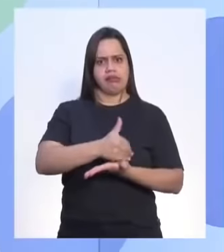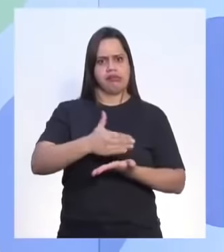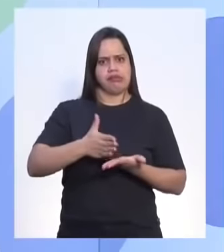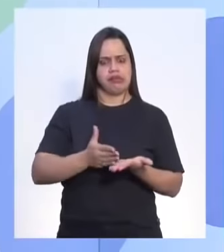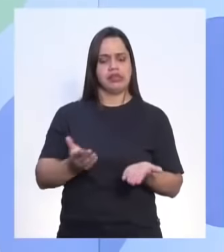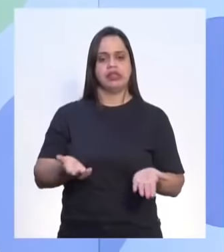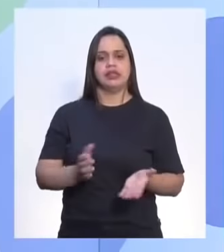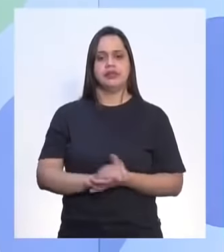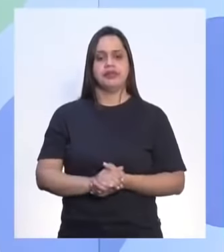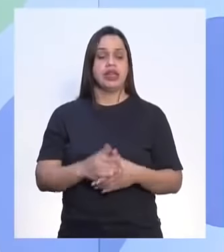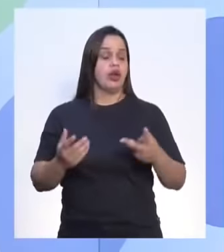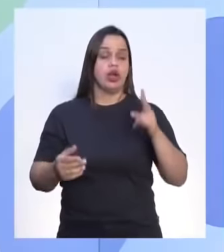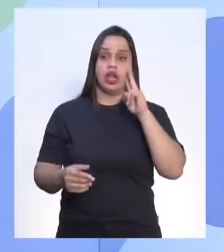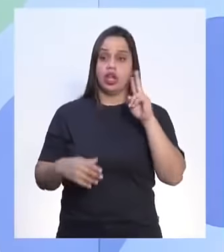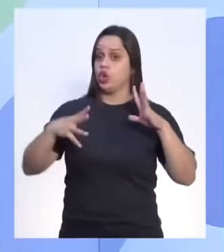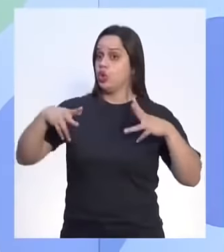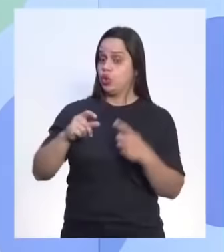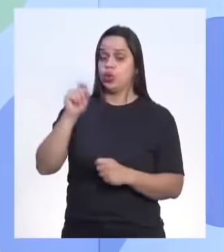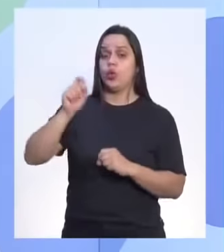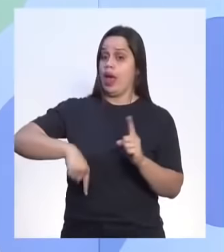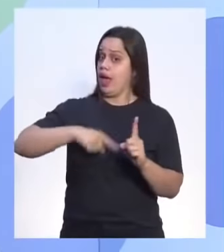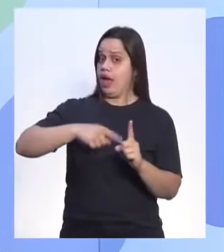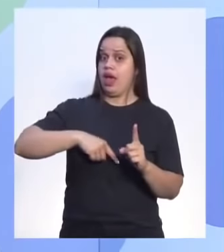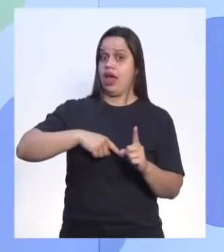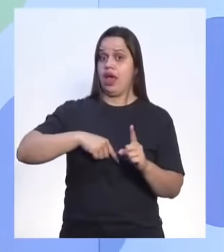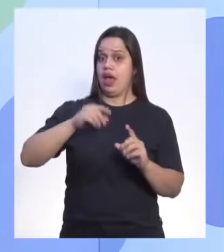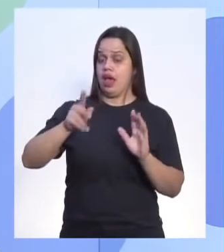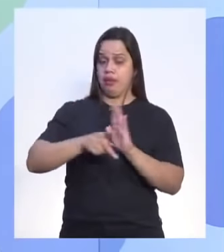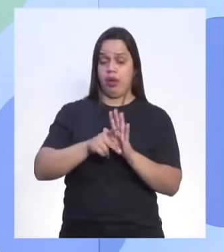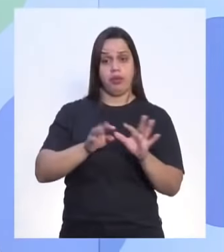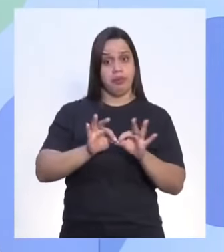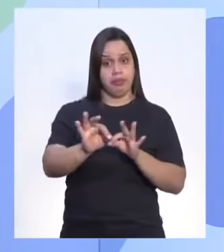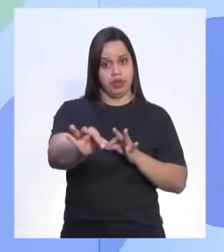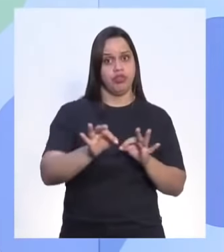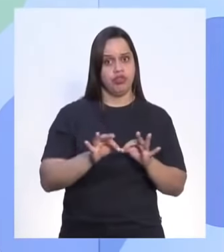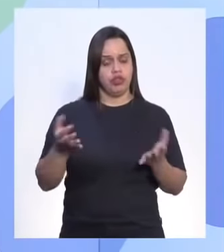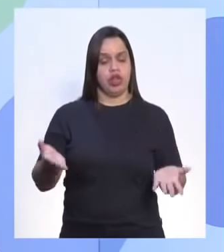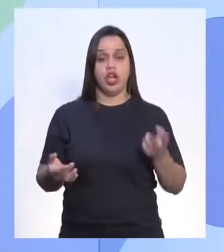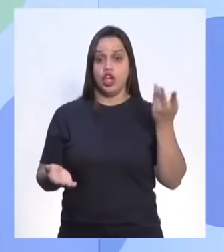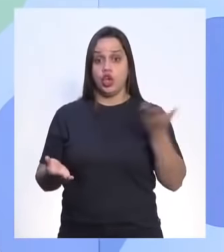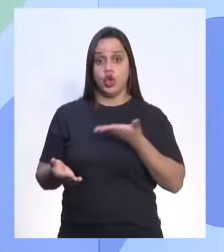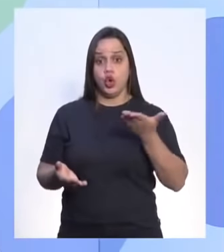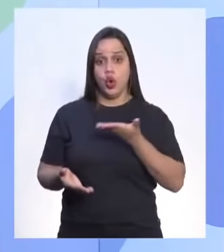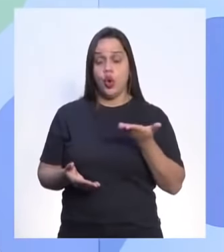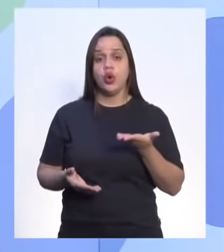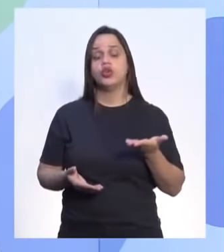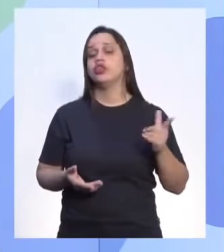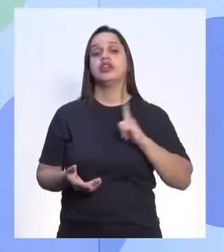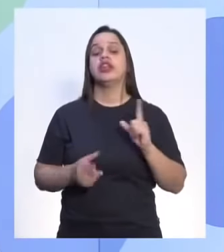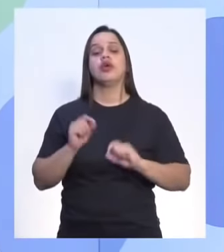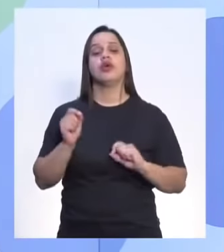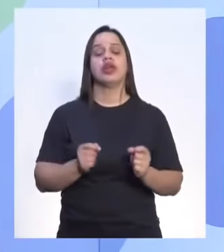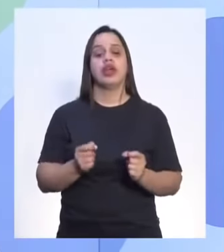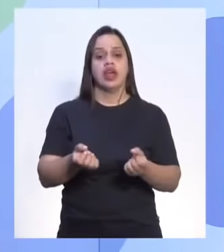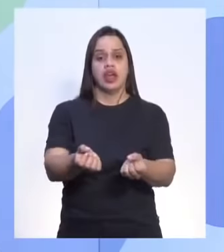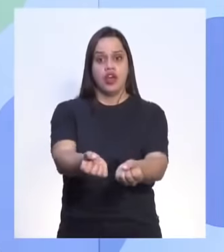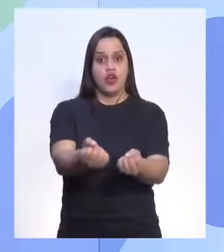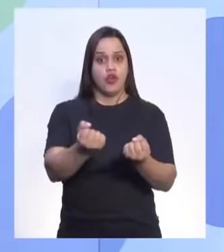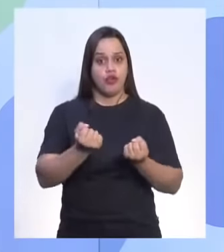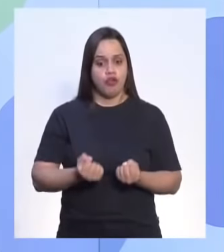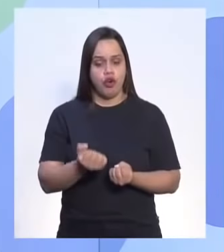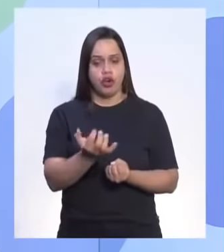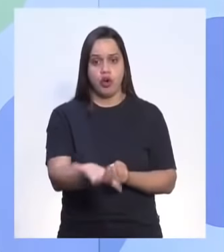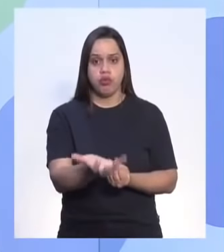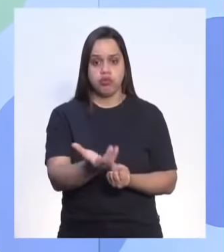Não, e tudo é medida, né? Tudo é medida, perfeito. E tem hoje, né, Osmar? Hoje nós temos a fornos que tem até tempo, né?